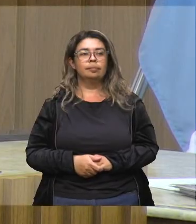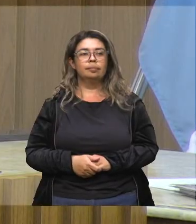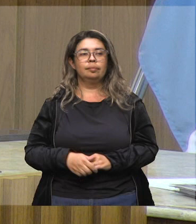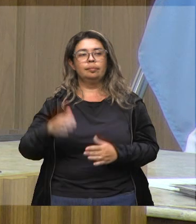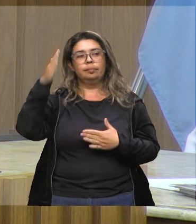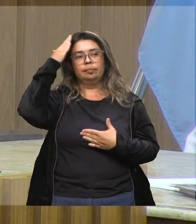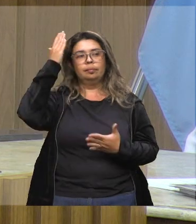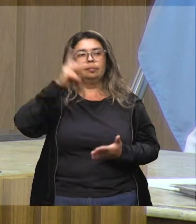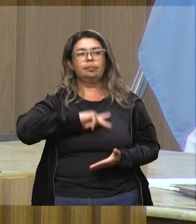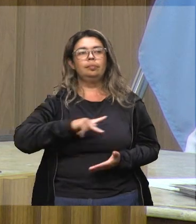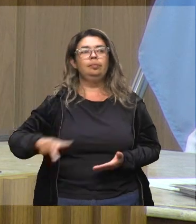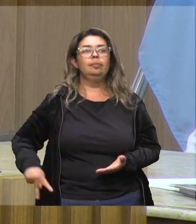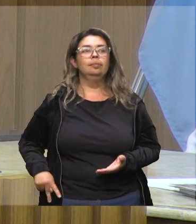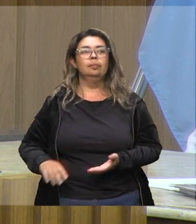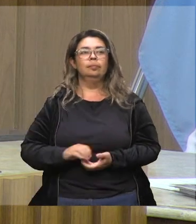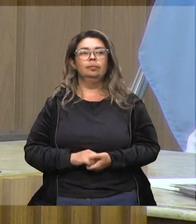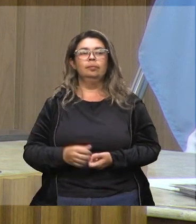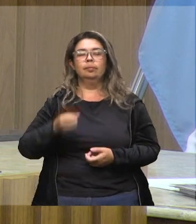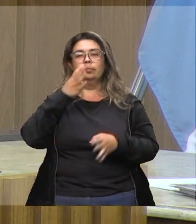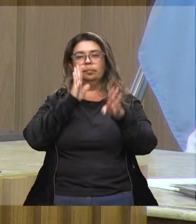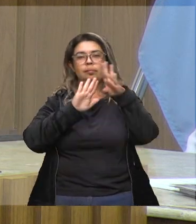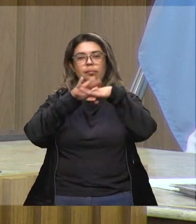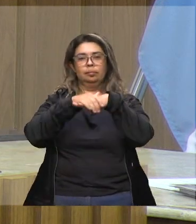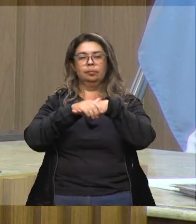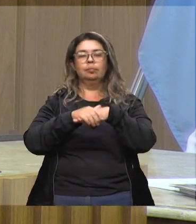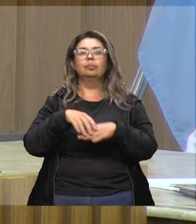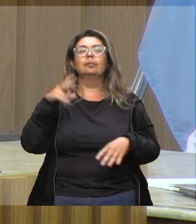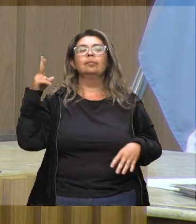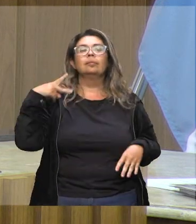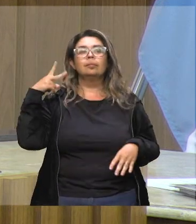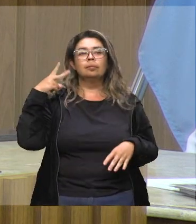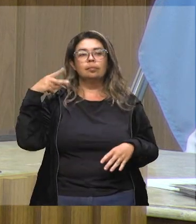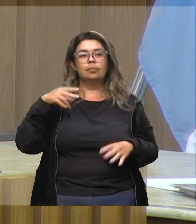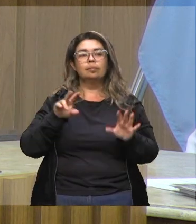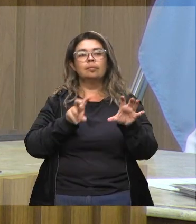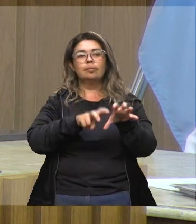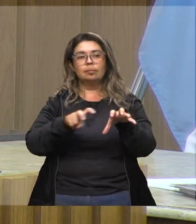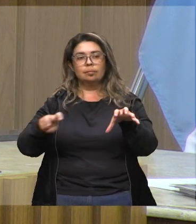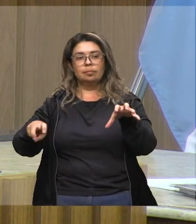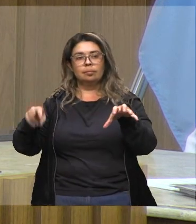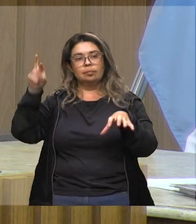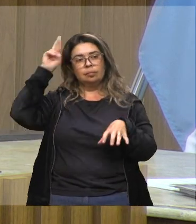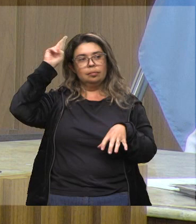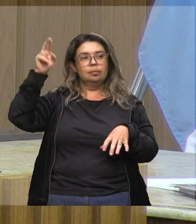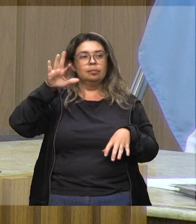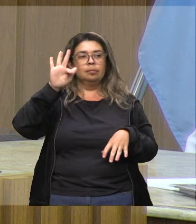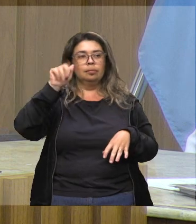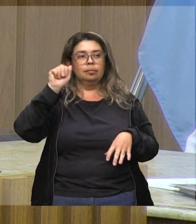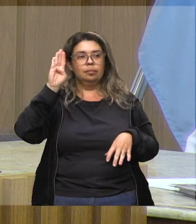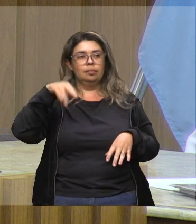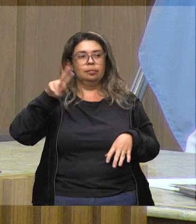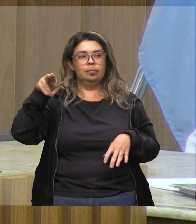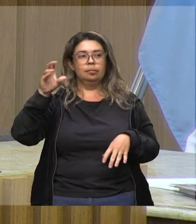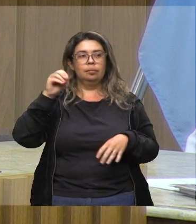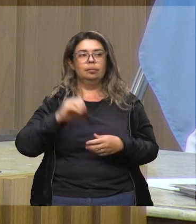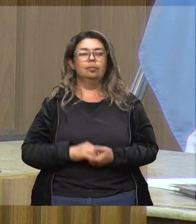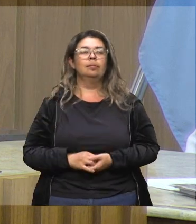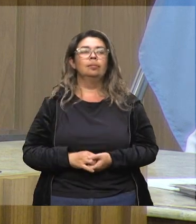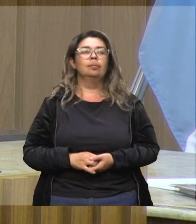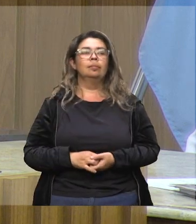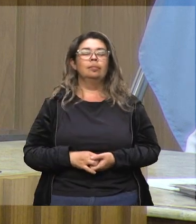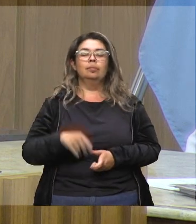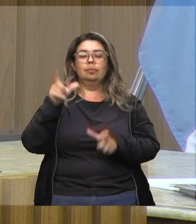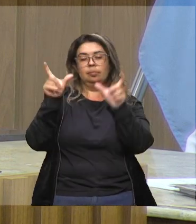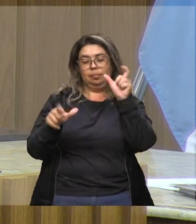Obrigado, presidente. Boa noite, demais integrantes da mesa. Vereador Fabinho, boa noite. Público